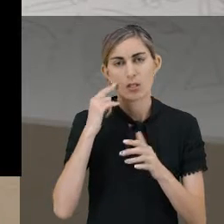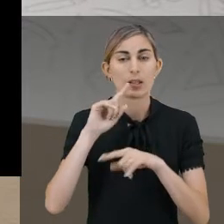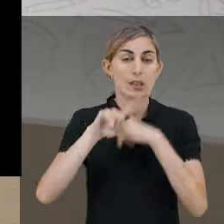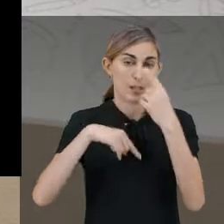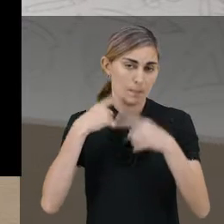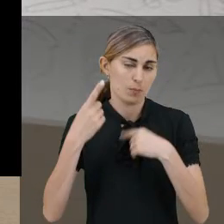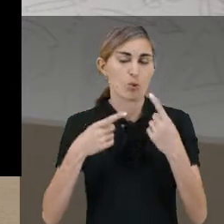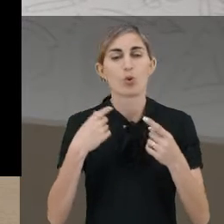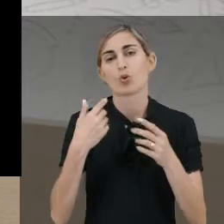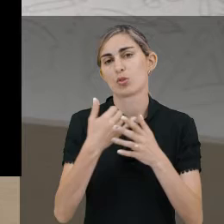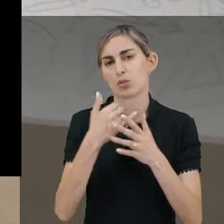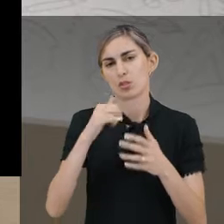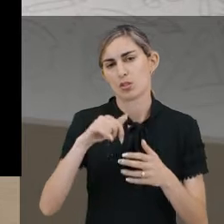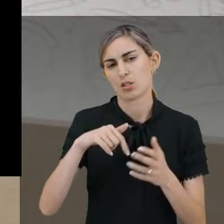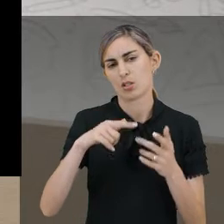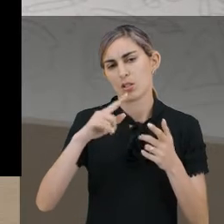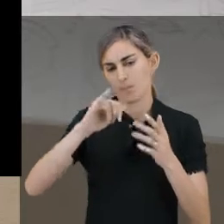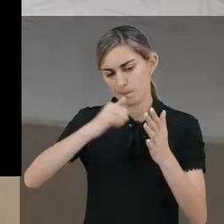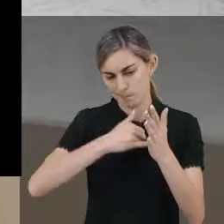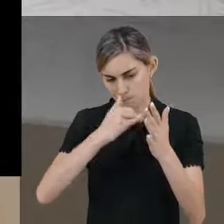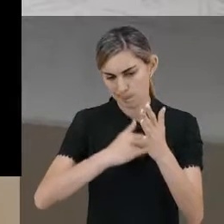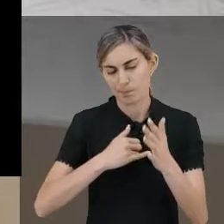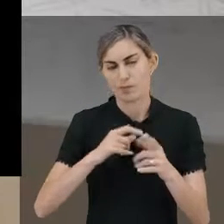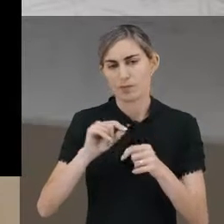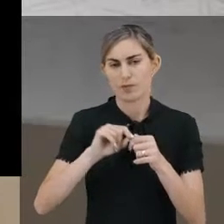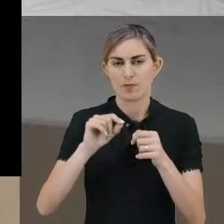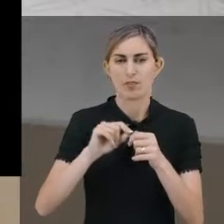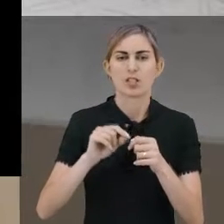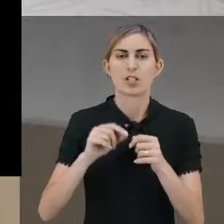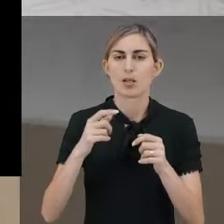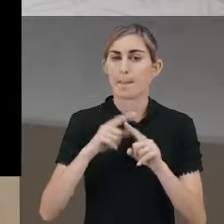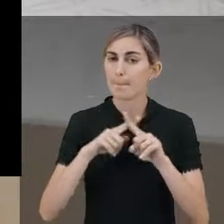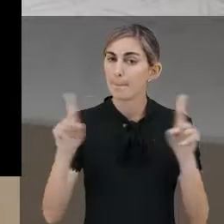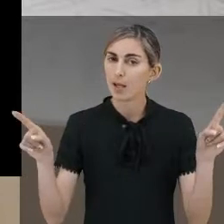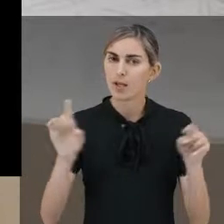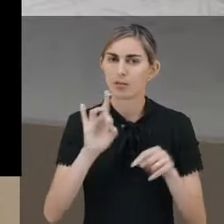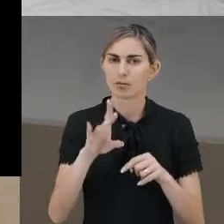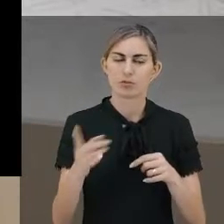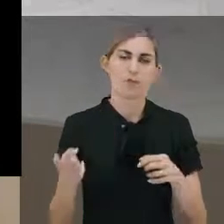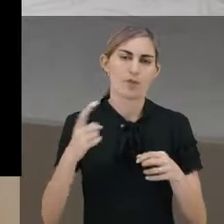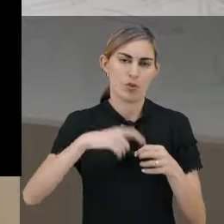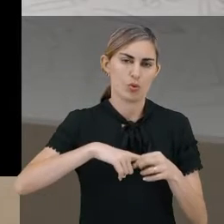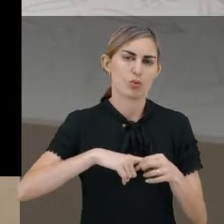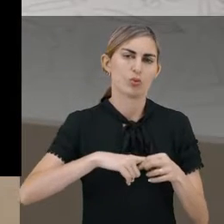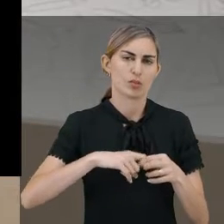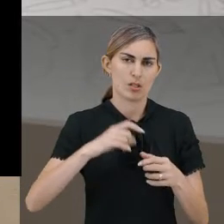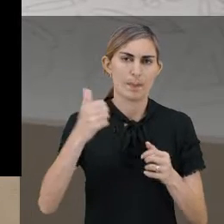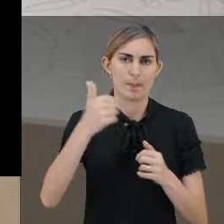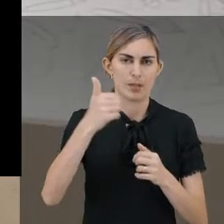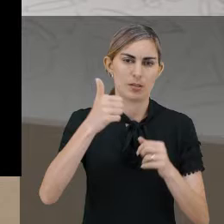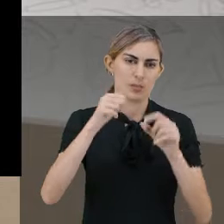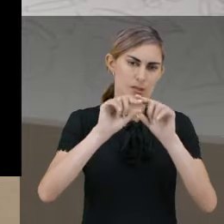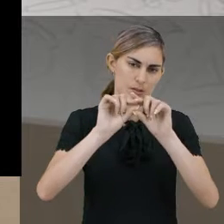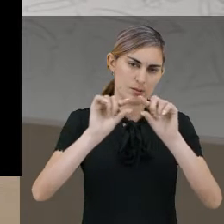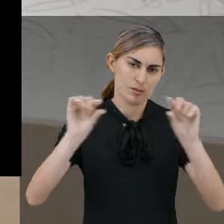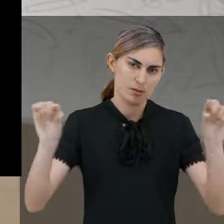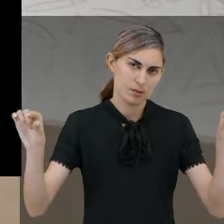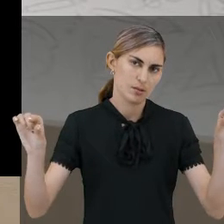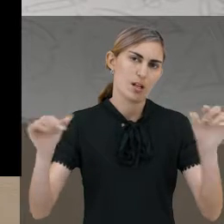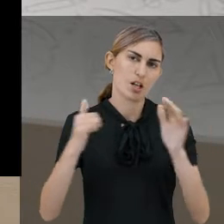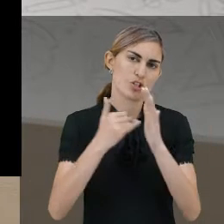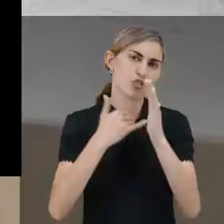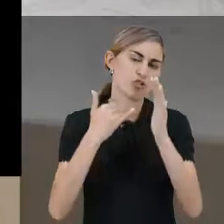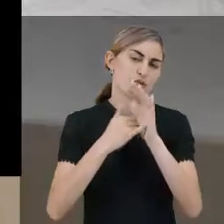como parâmetro uma query e ele vai executar, porém só será retornada a primeira linha, o